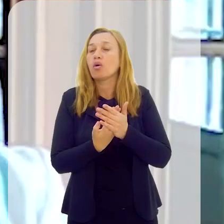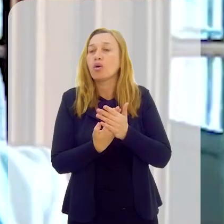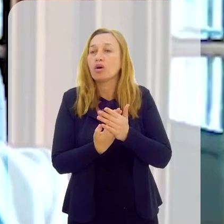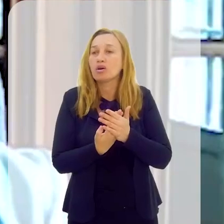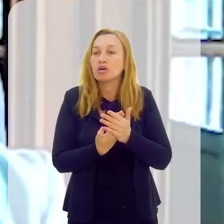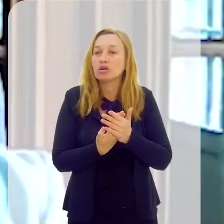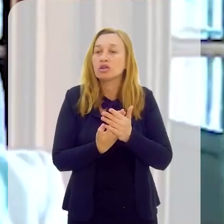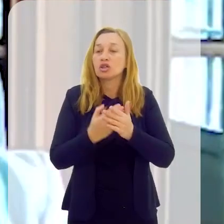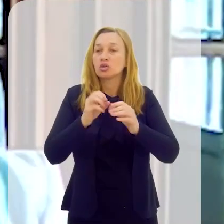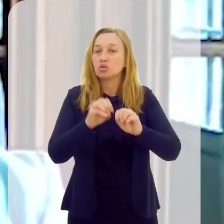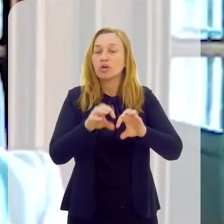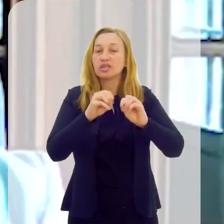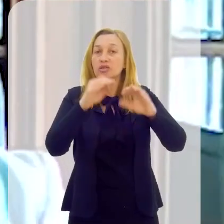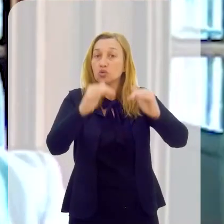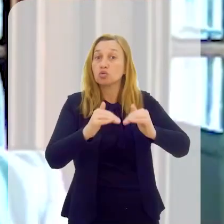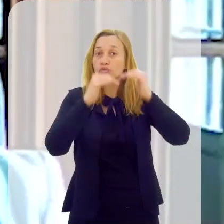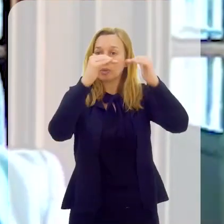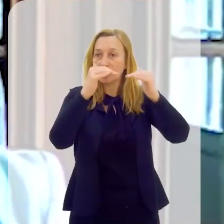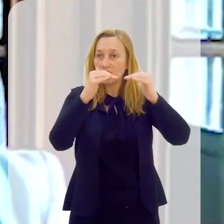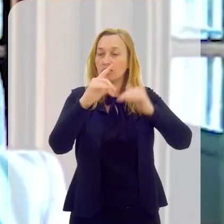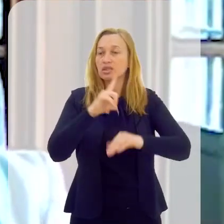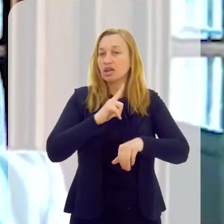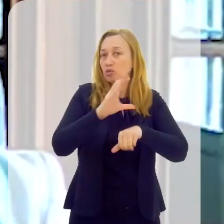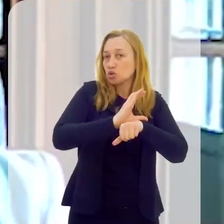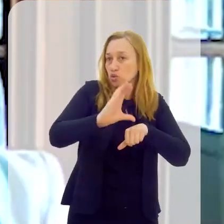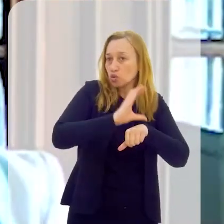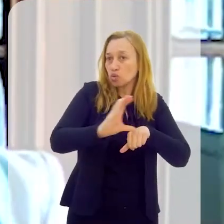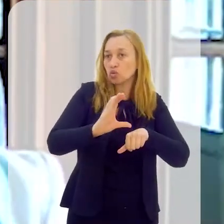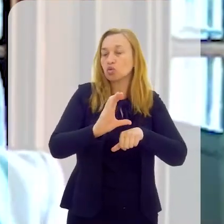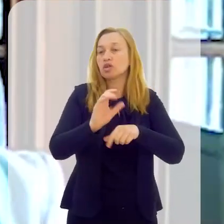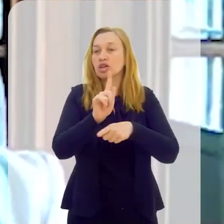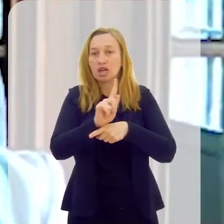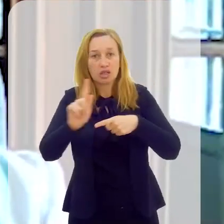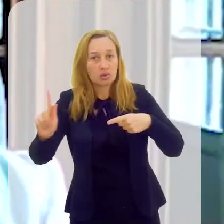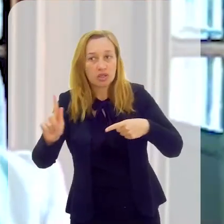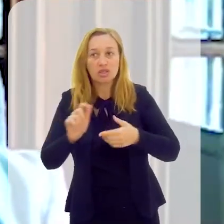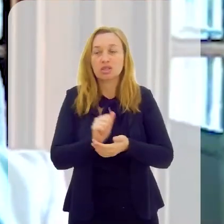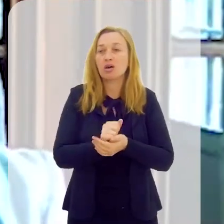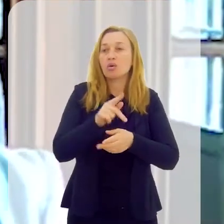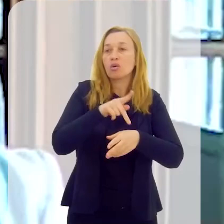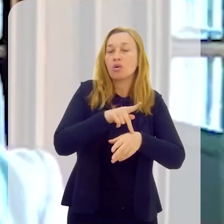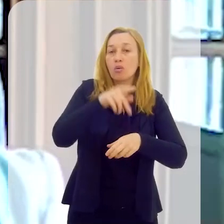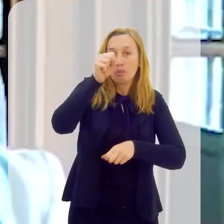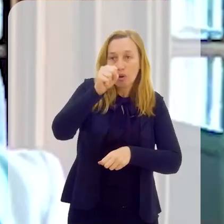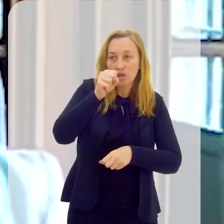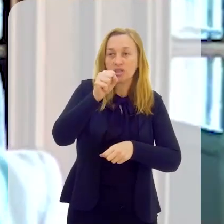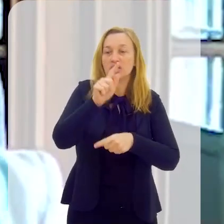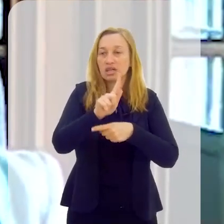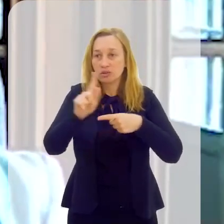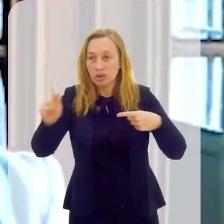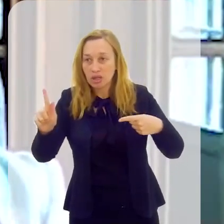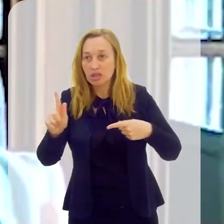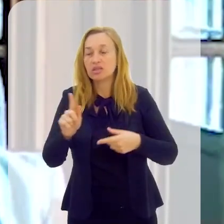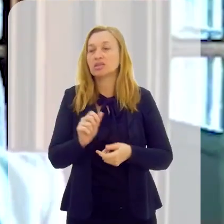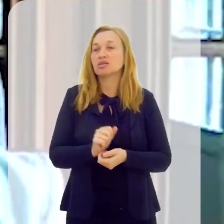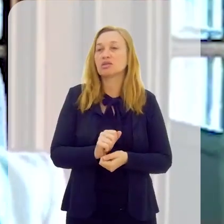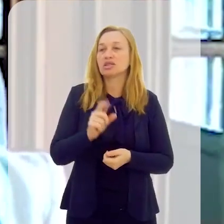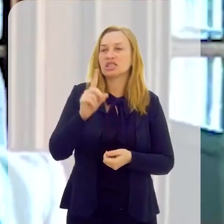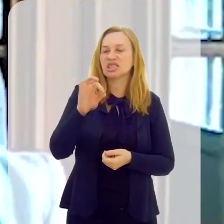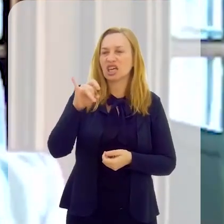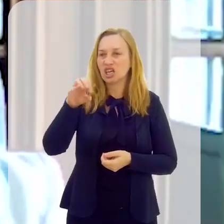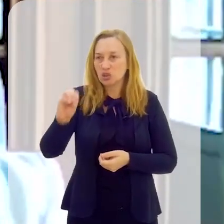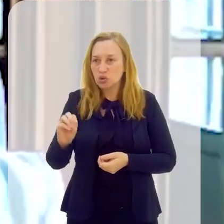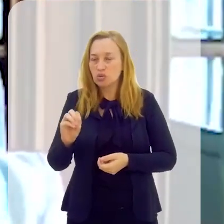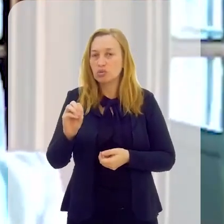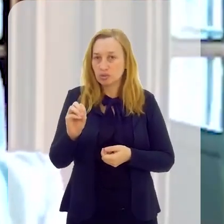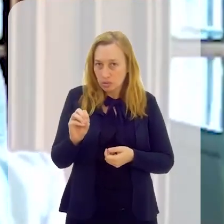escola de instituição de ensino superior, né? Nós temos cursos de graduação, pós-graduação, tanto no Lato